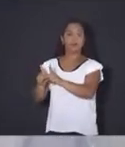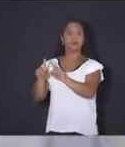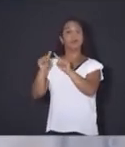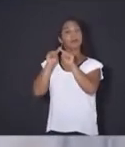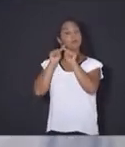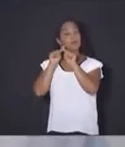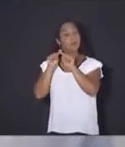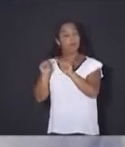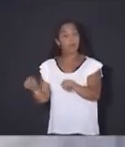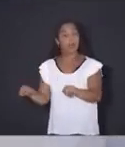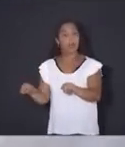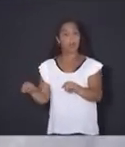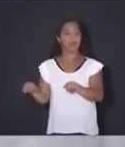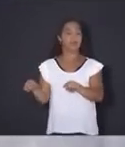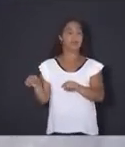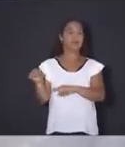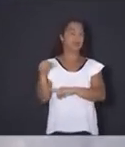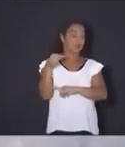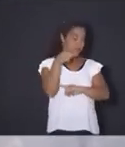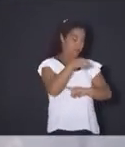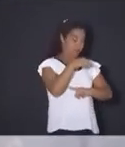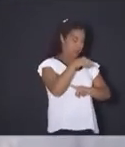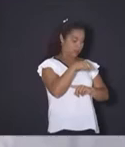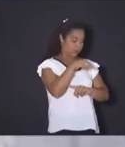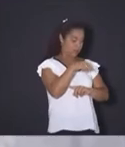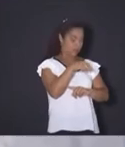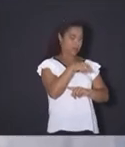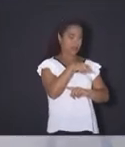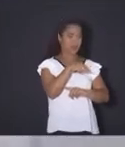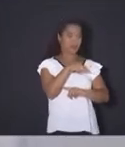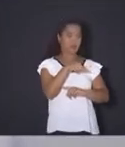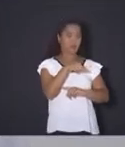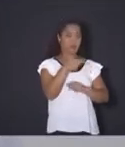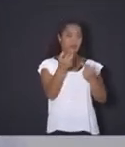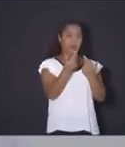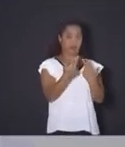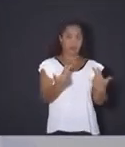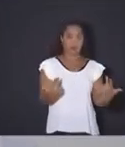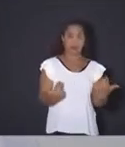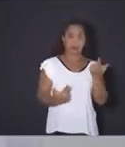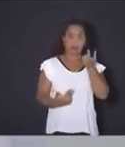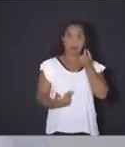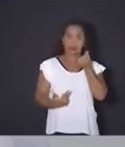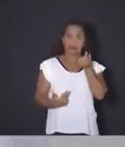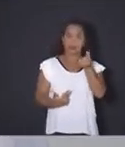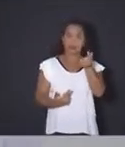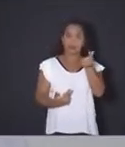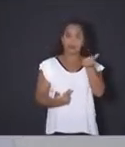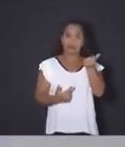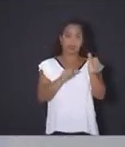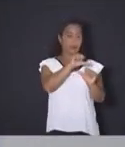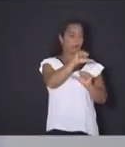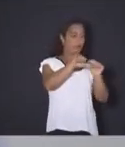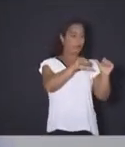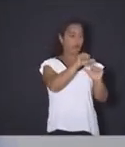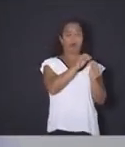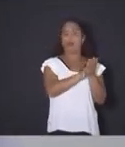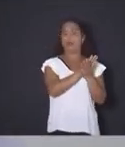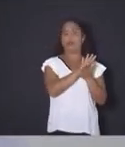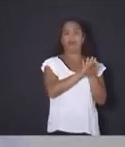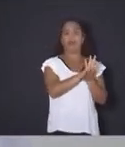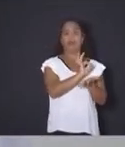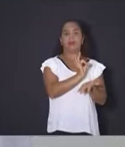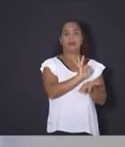a fonte de recursos que é necessário para viabilizar a superação de uma crise temporária